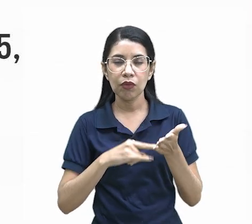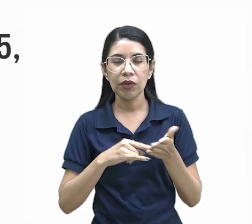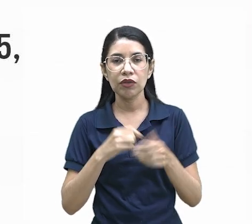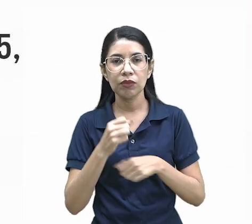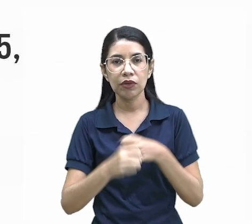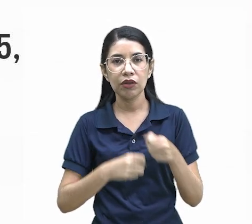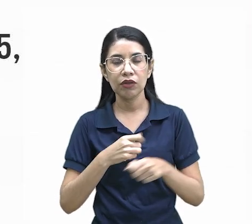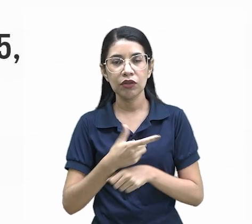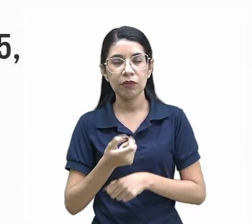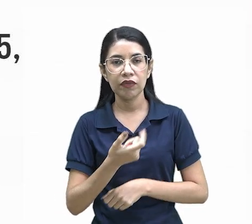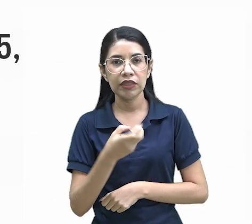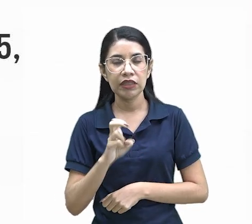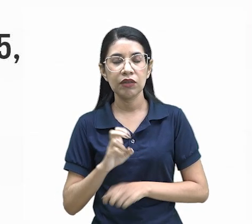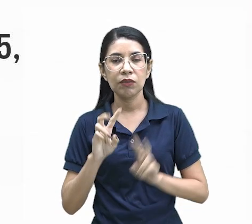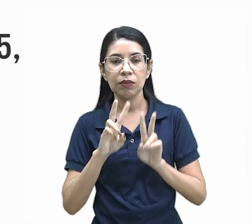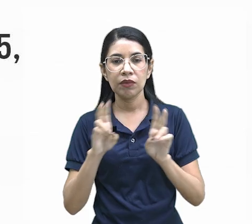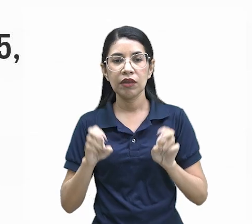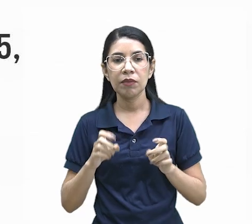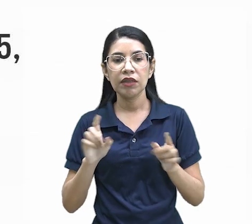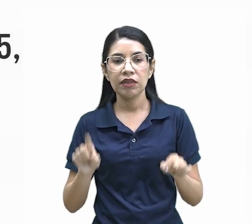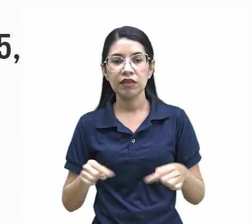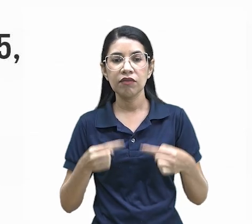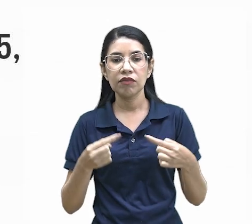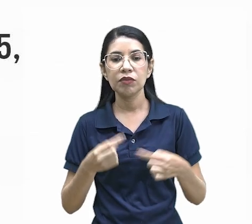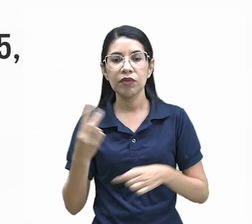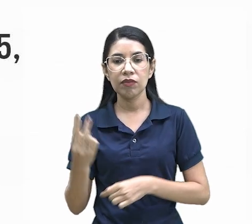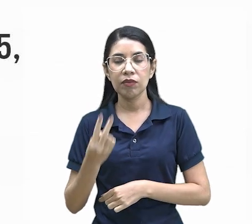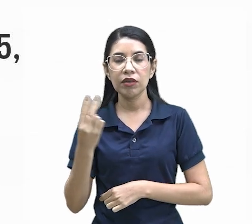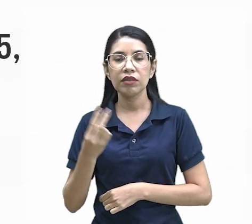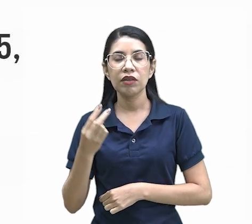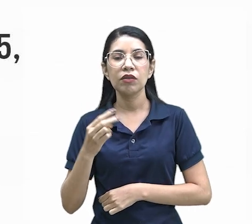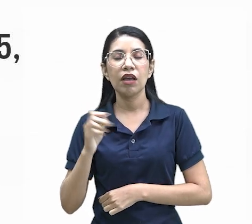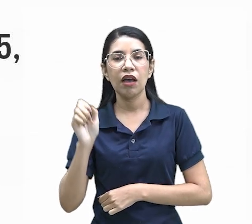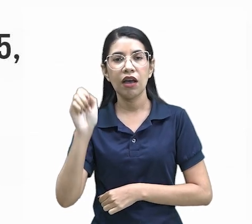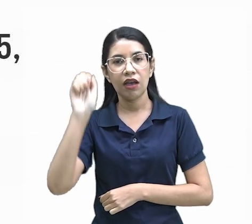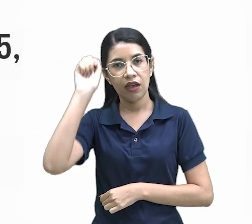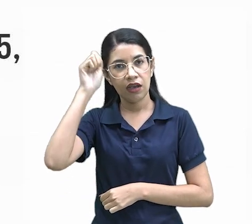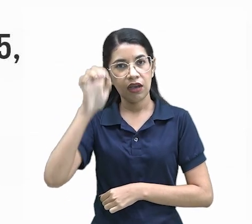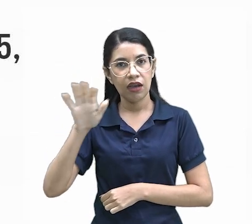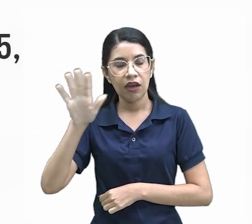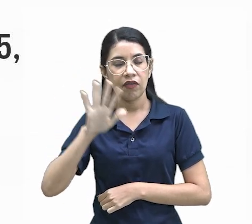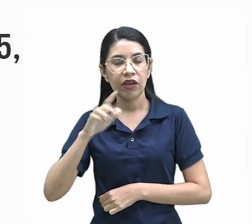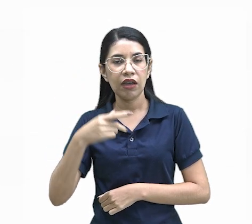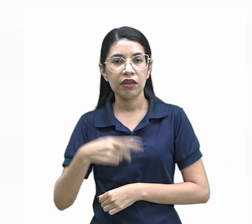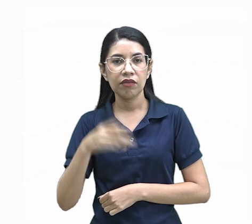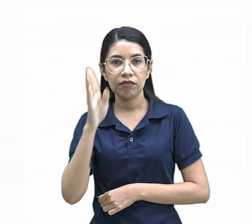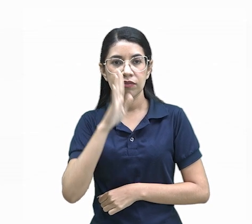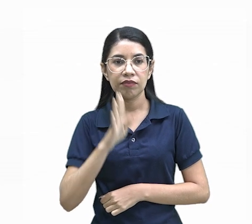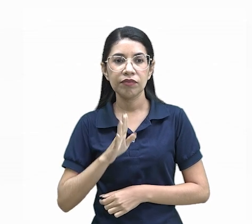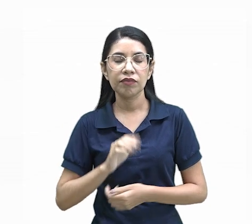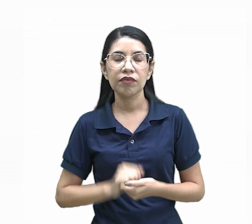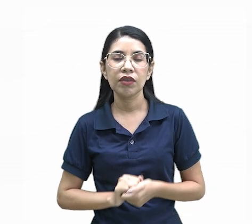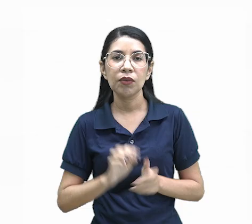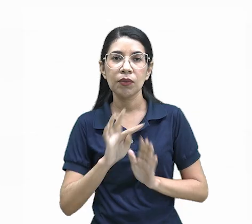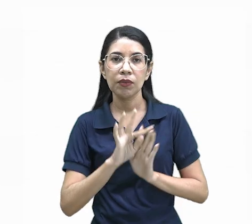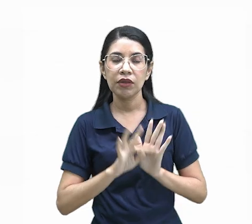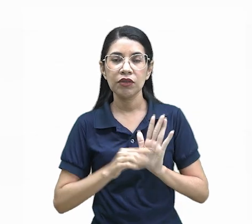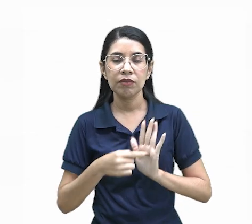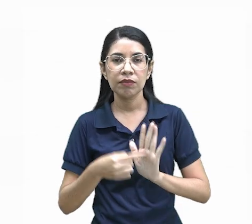para a Valorização da Herança Africana no Brasil. Tá? Então vamos dar uma olhada no texto da Ana Clara, olha só.